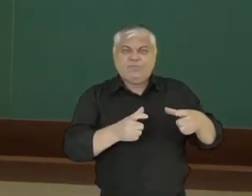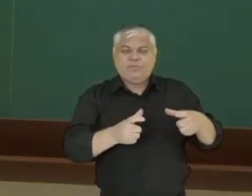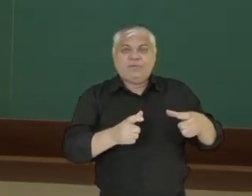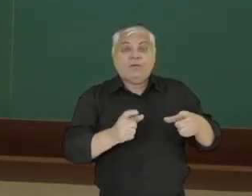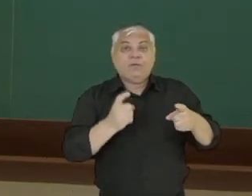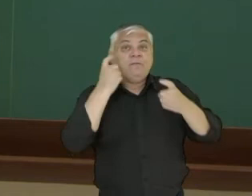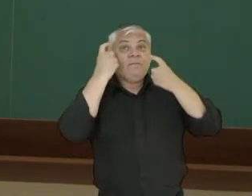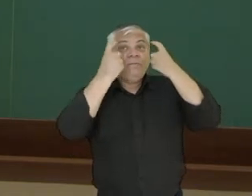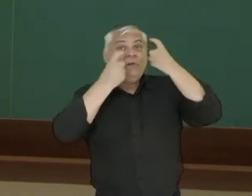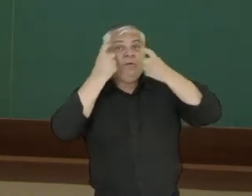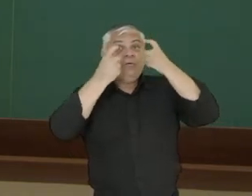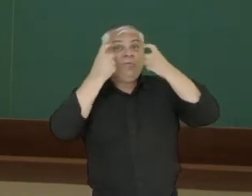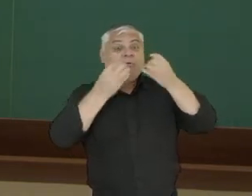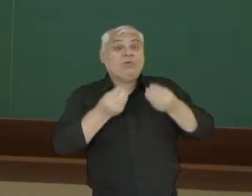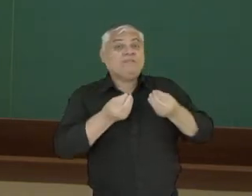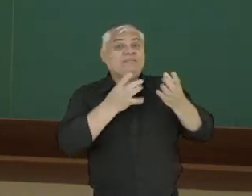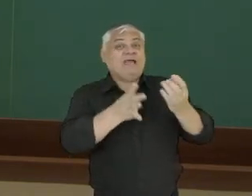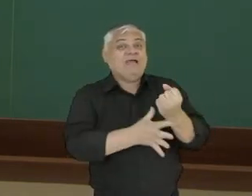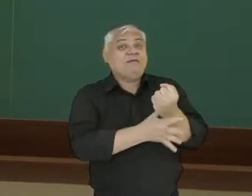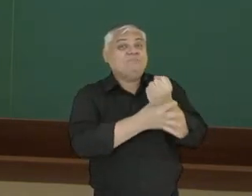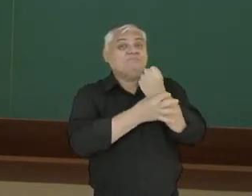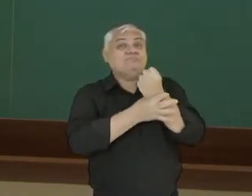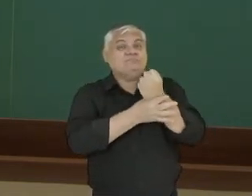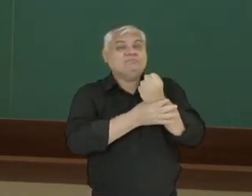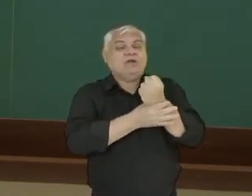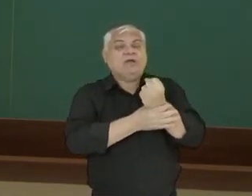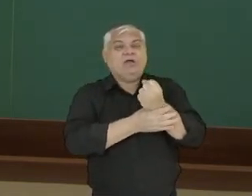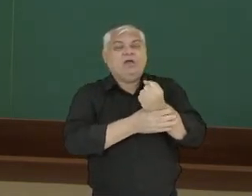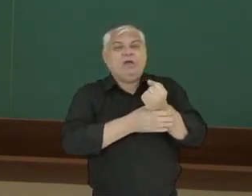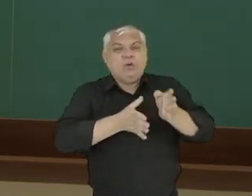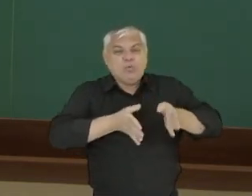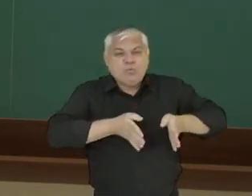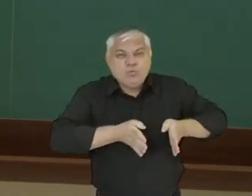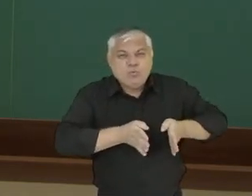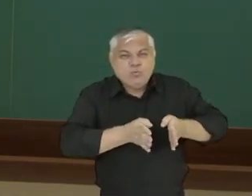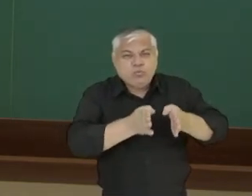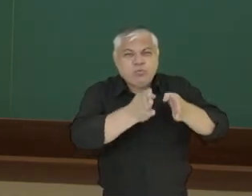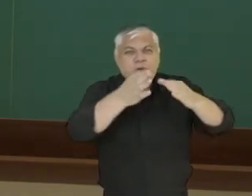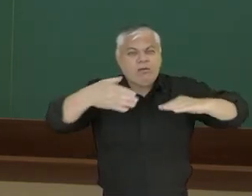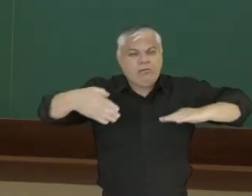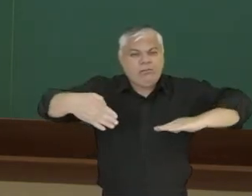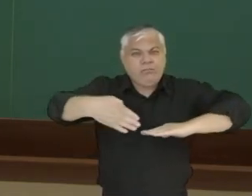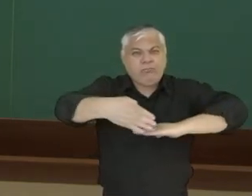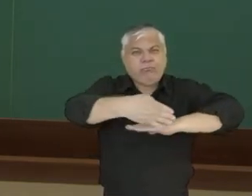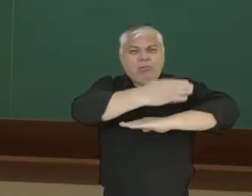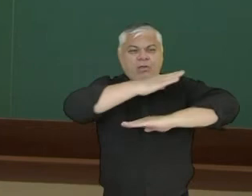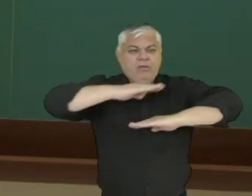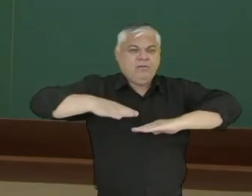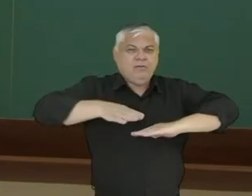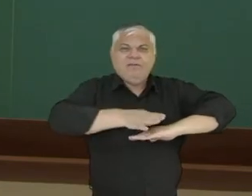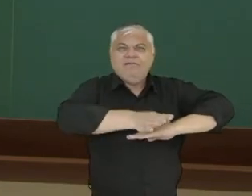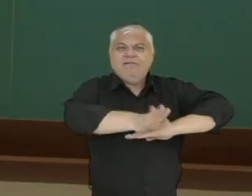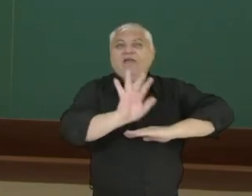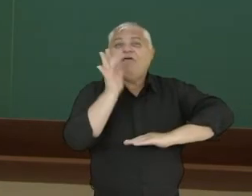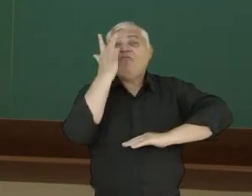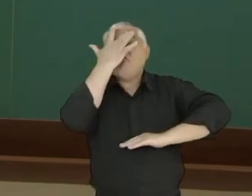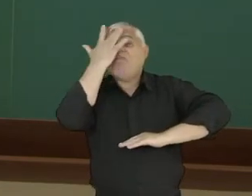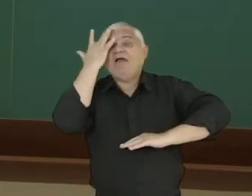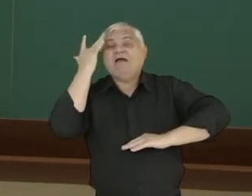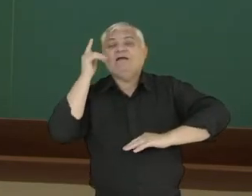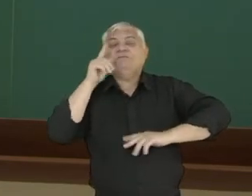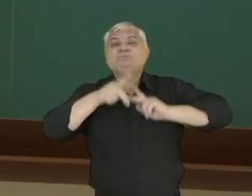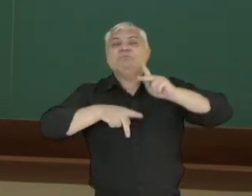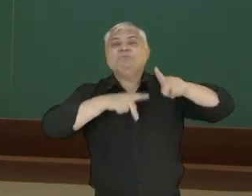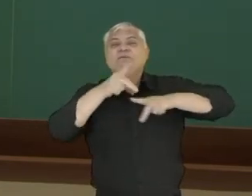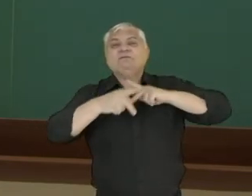preocupação em garantir um alinhamento das vias, facilitando assim o deslocamento das pessoas.